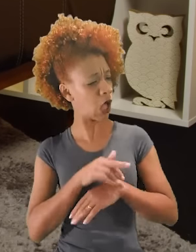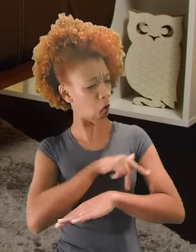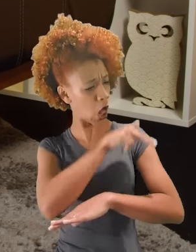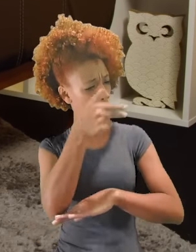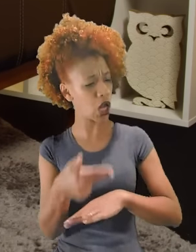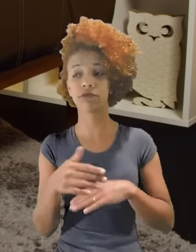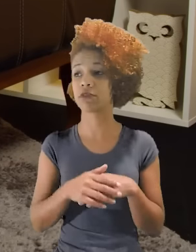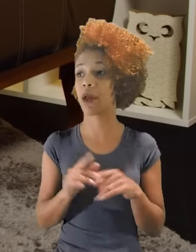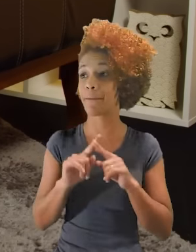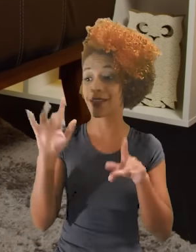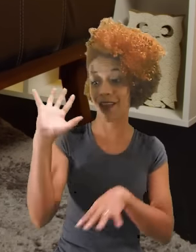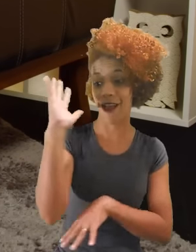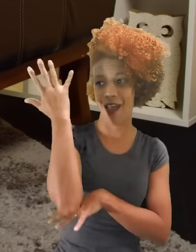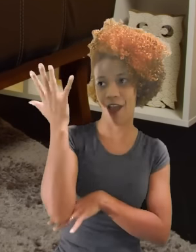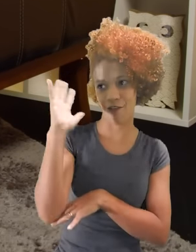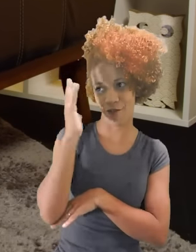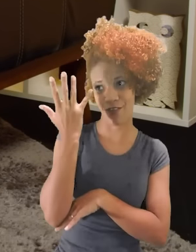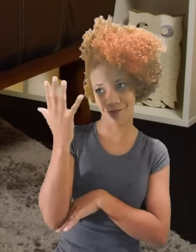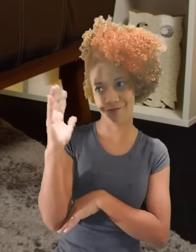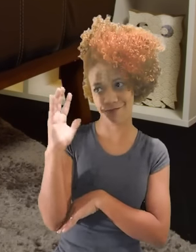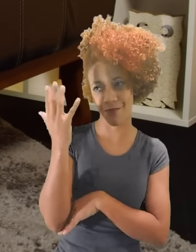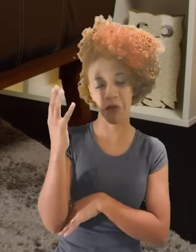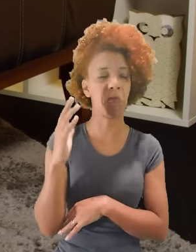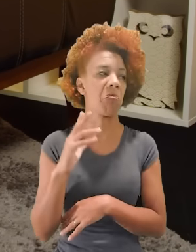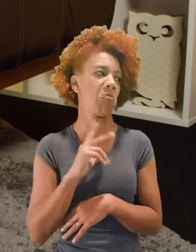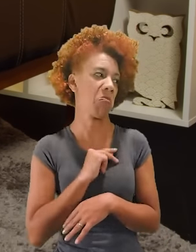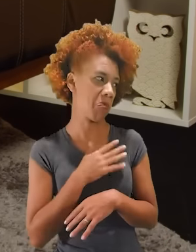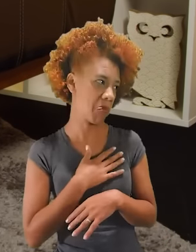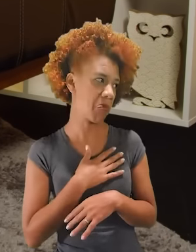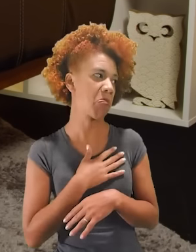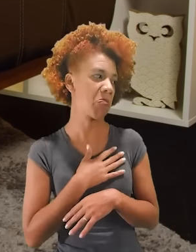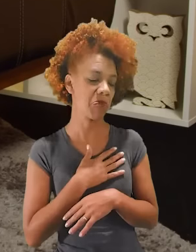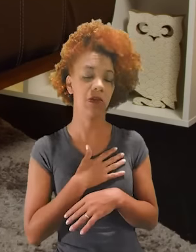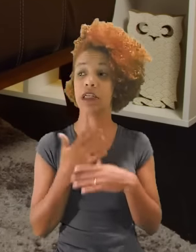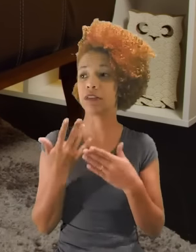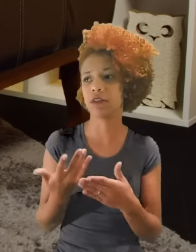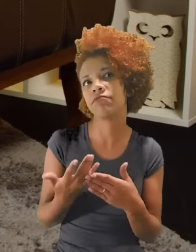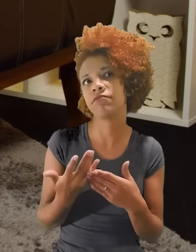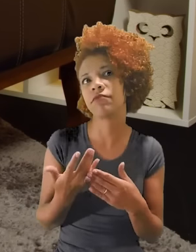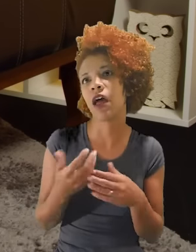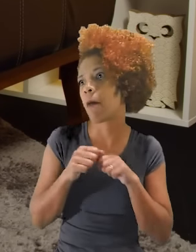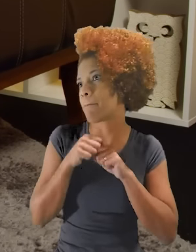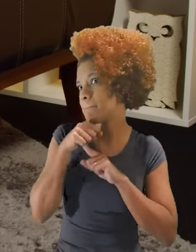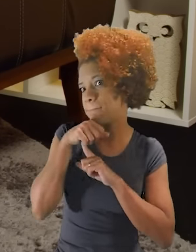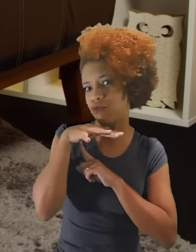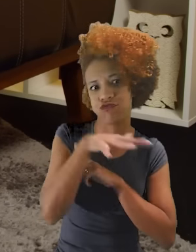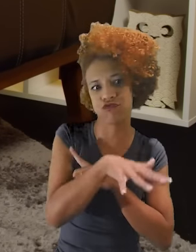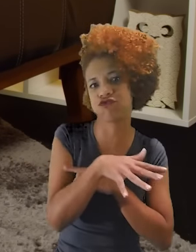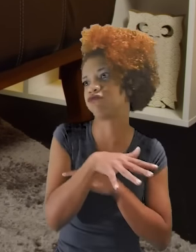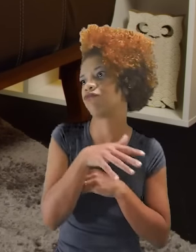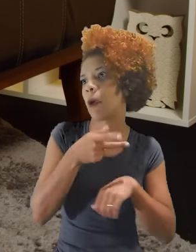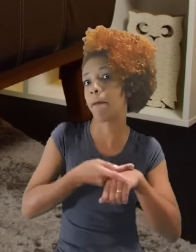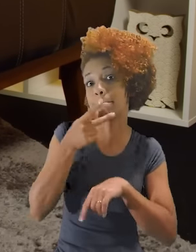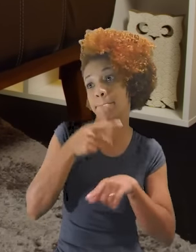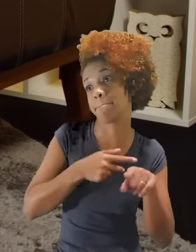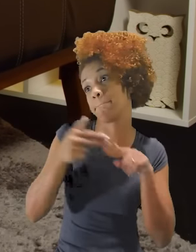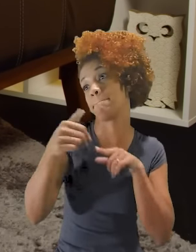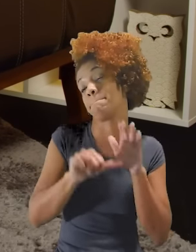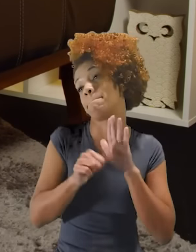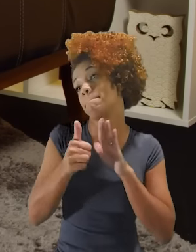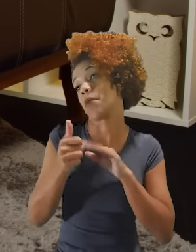and trees, ou seja, de árvores. Exatamente, a árvore. Sim. Então assim, aí o cara fez, pô, bombou. Ganhou o Oscar, foi o primeiro Oscar da